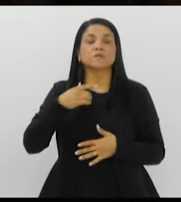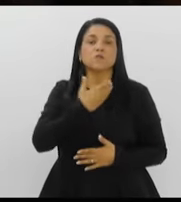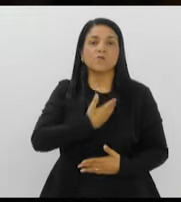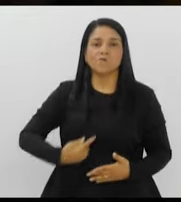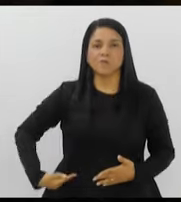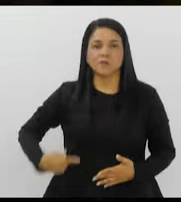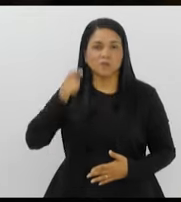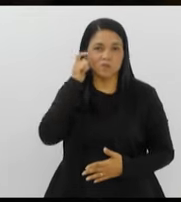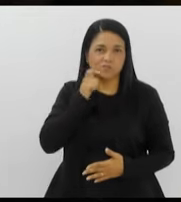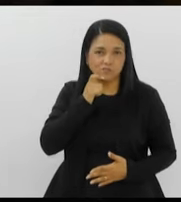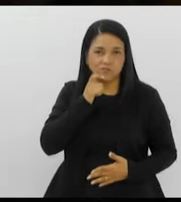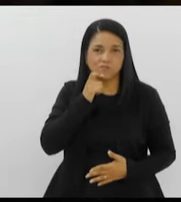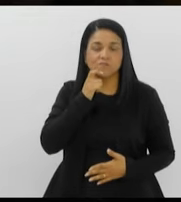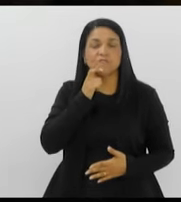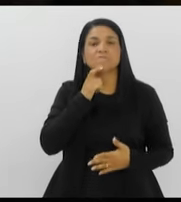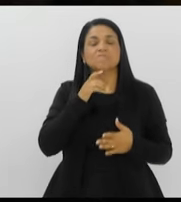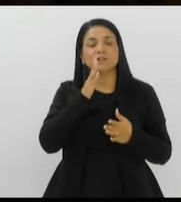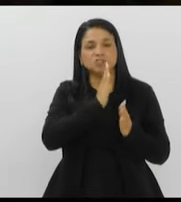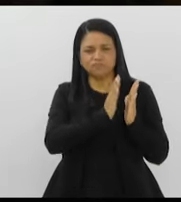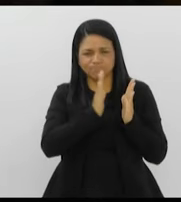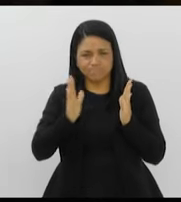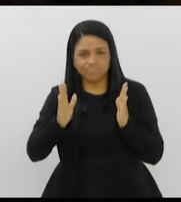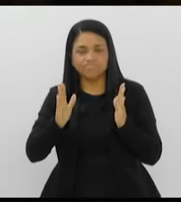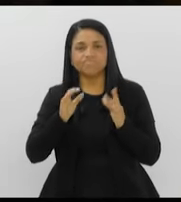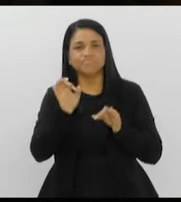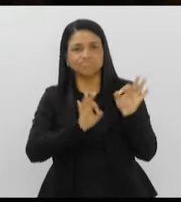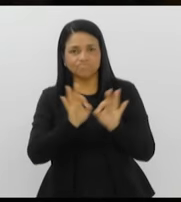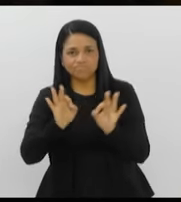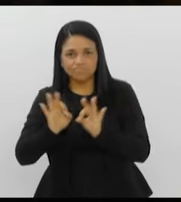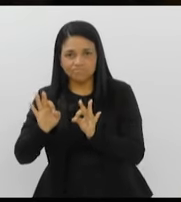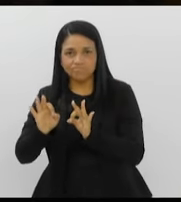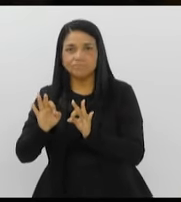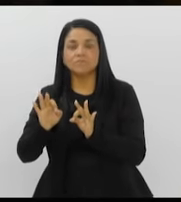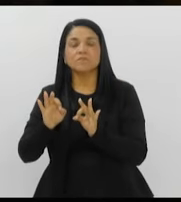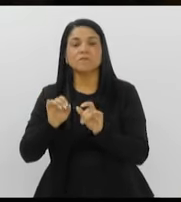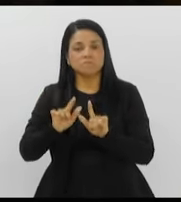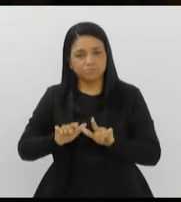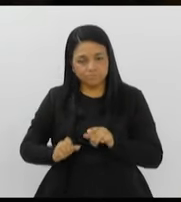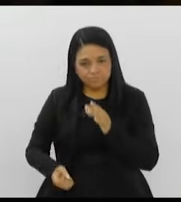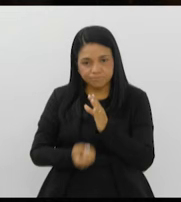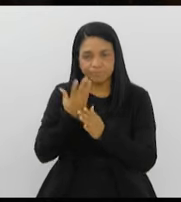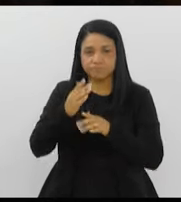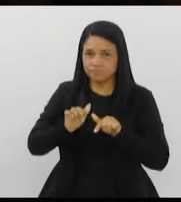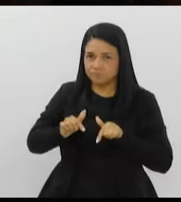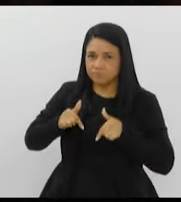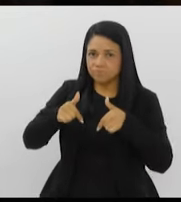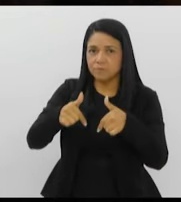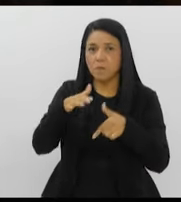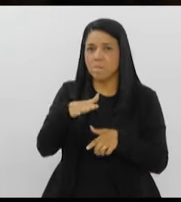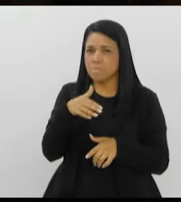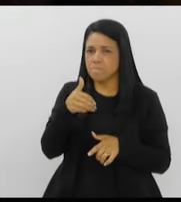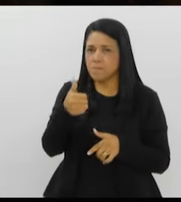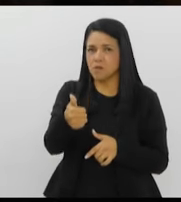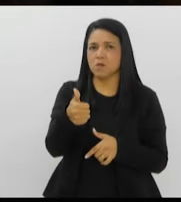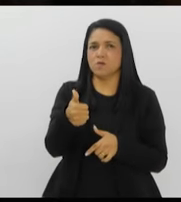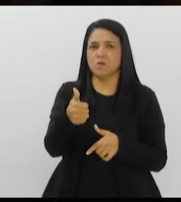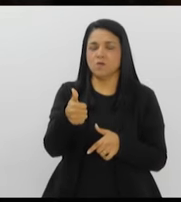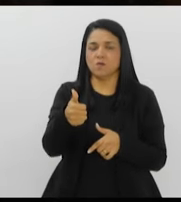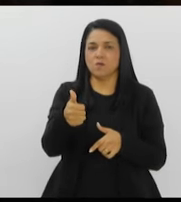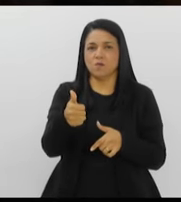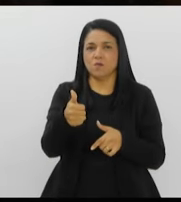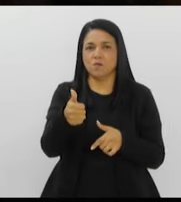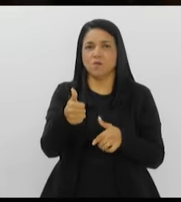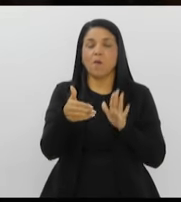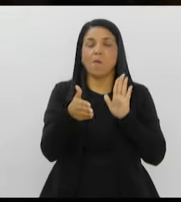ordem e vai efetivamente criar uma operação melhor, mais ativa, com a